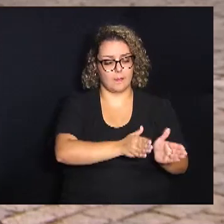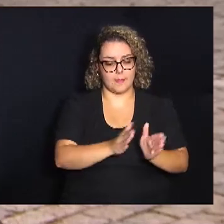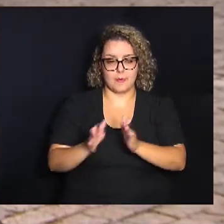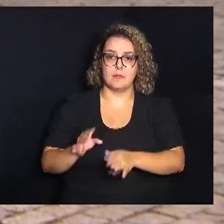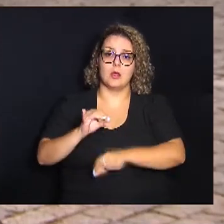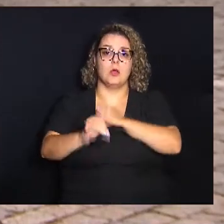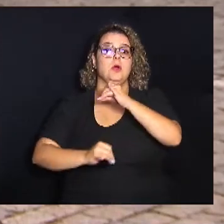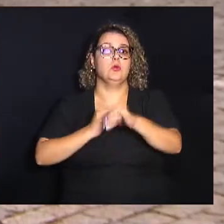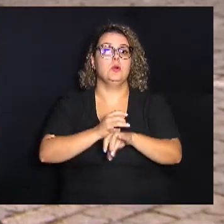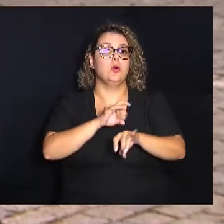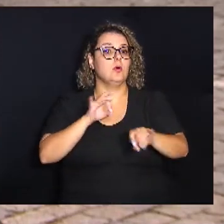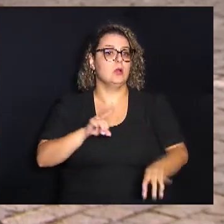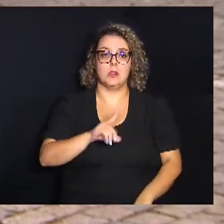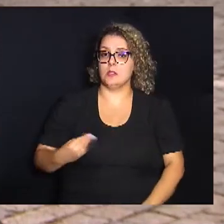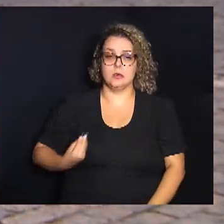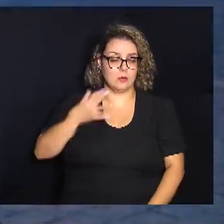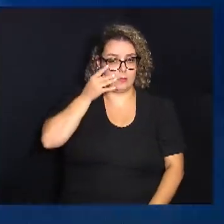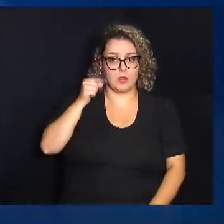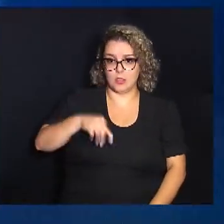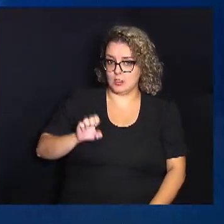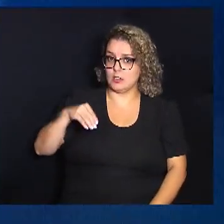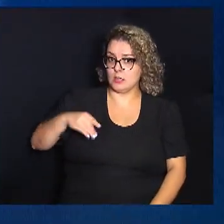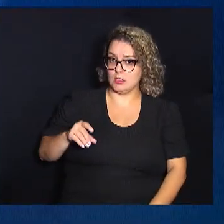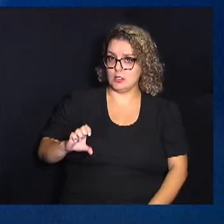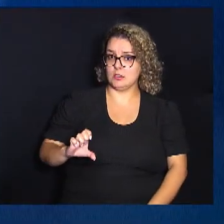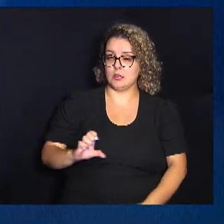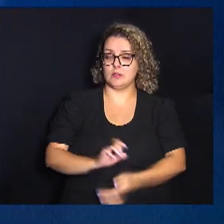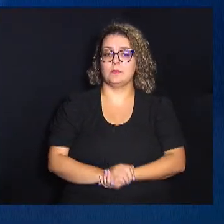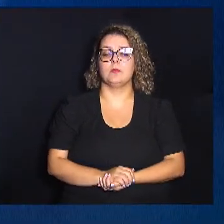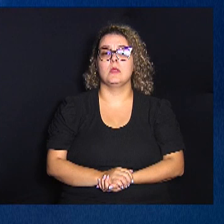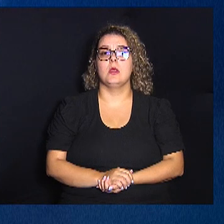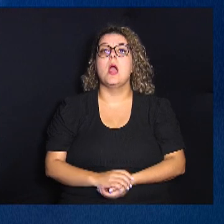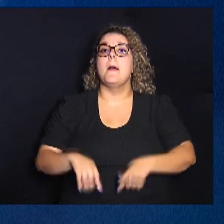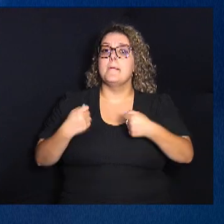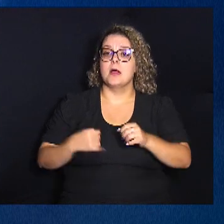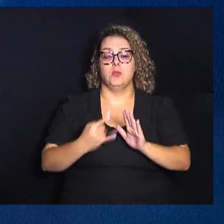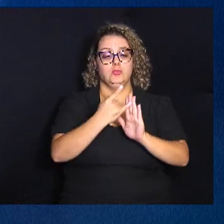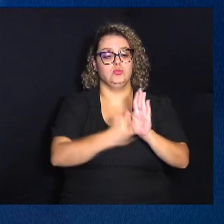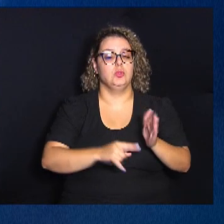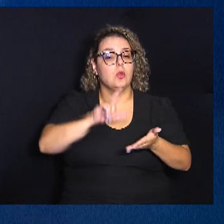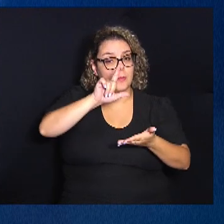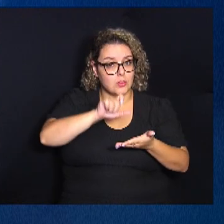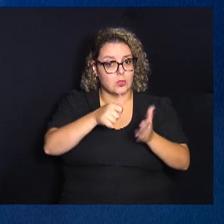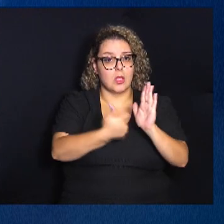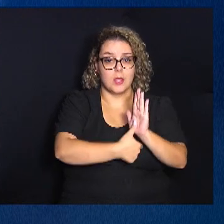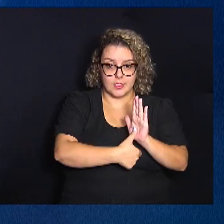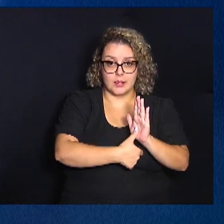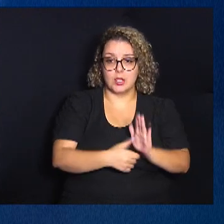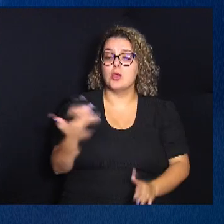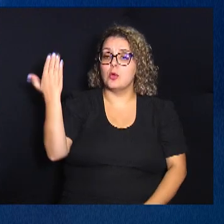sem precisar vir presencialmente aqui na INDEC. É necessário que a pessoa aporte um documento com foto e um comprovante